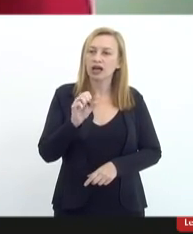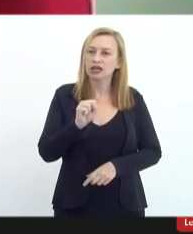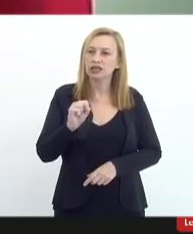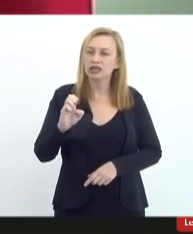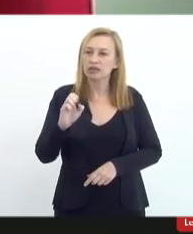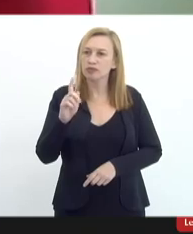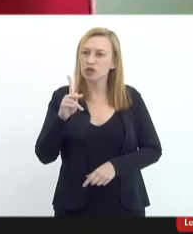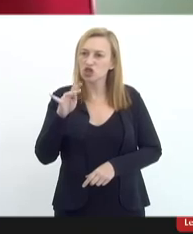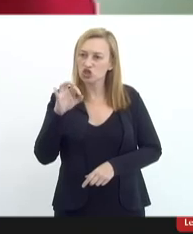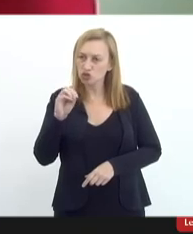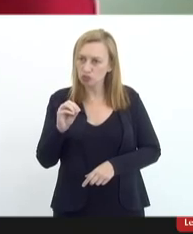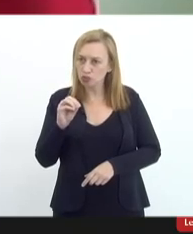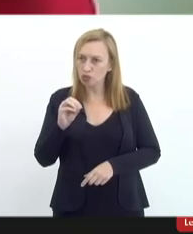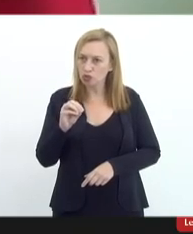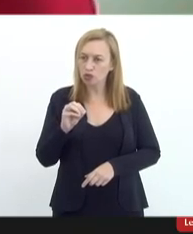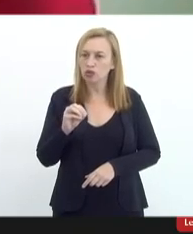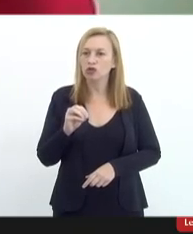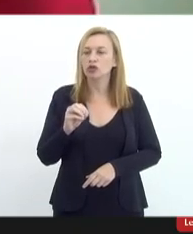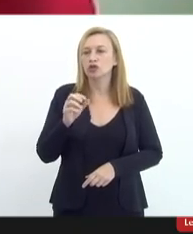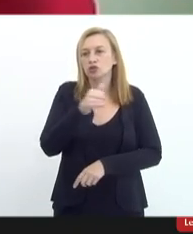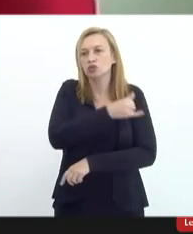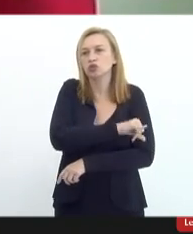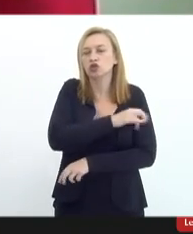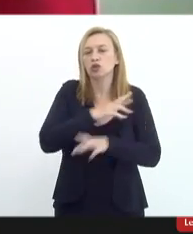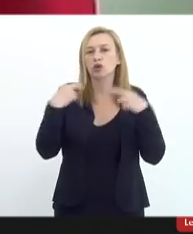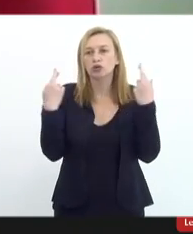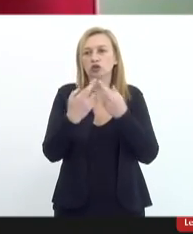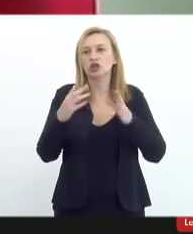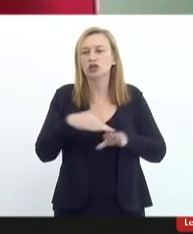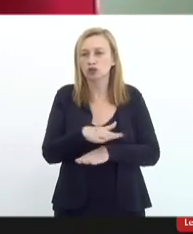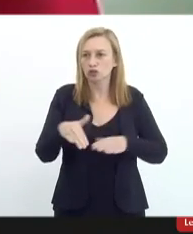Janeiro, Dom Arani, de reunir